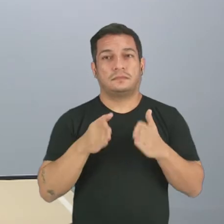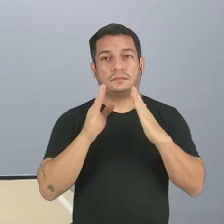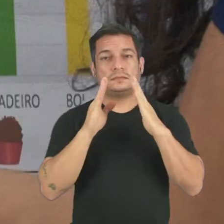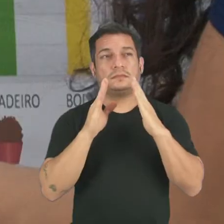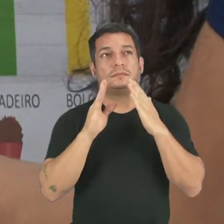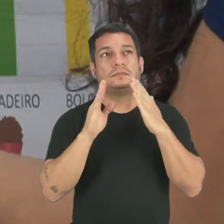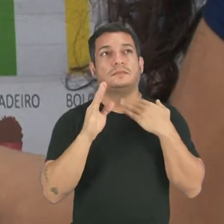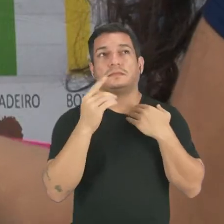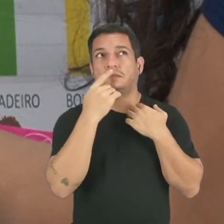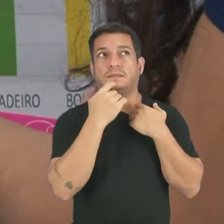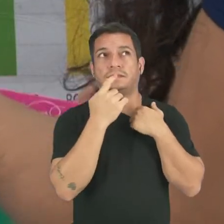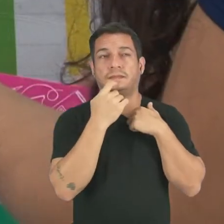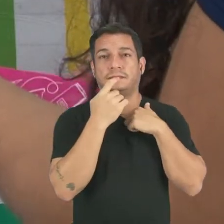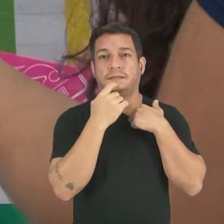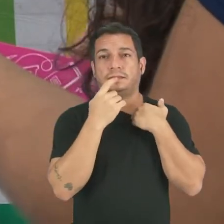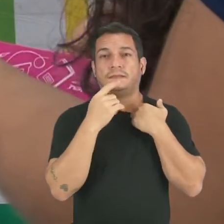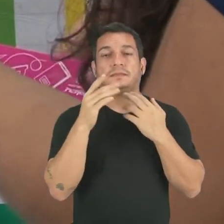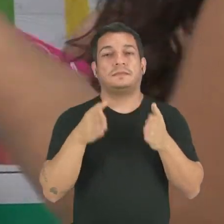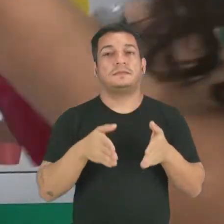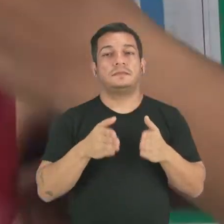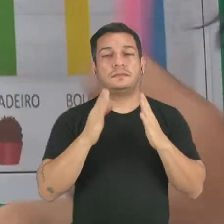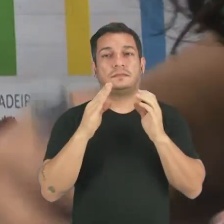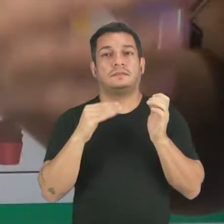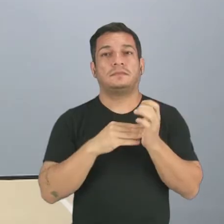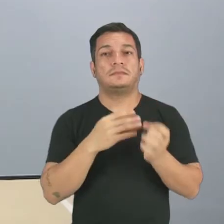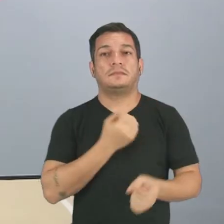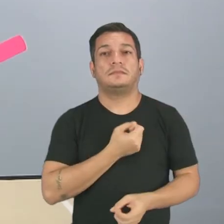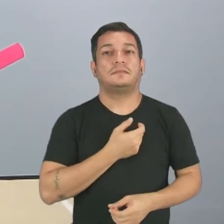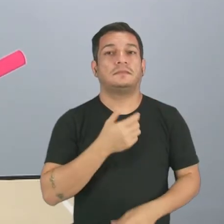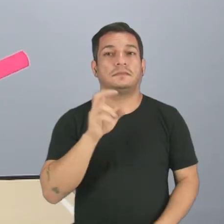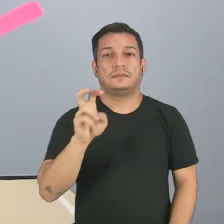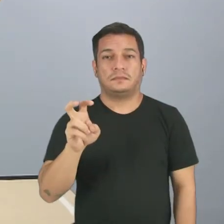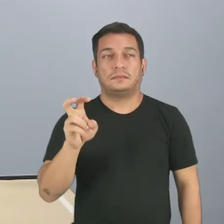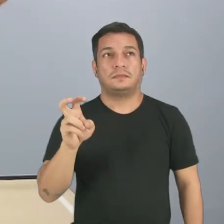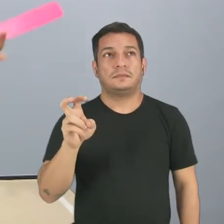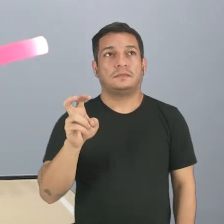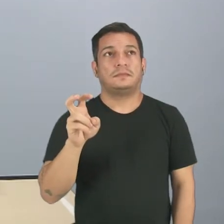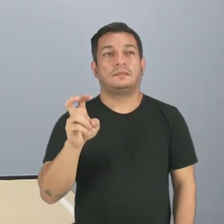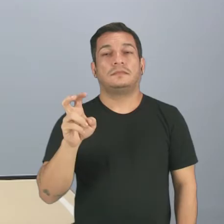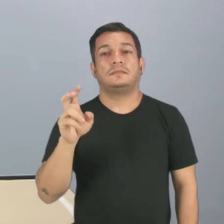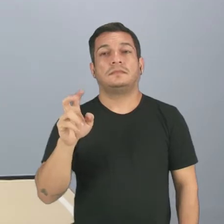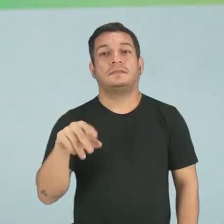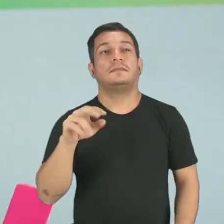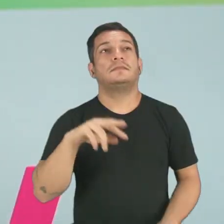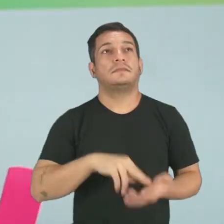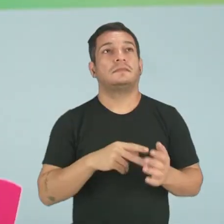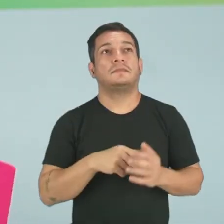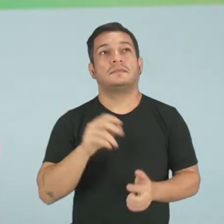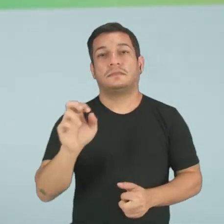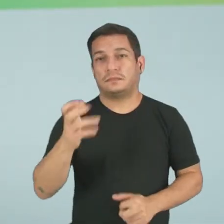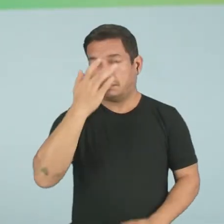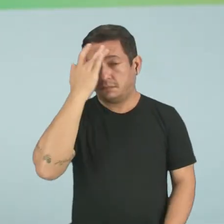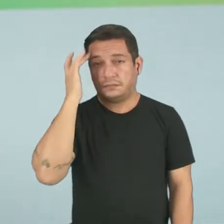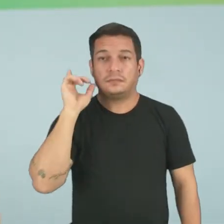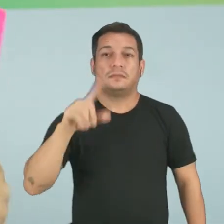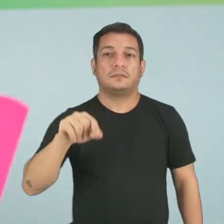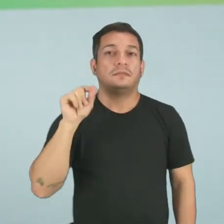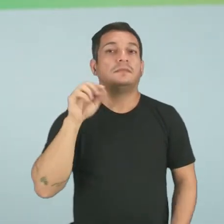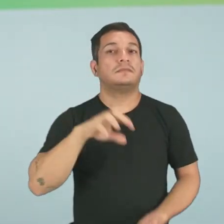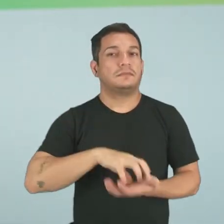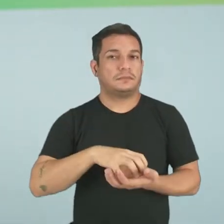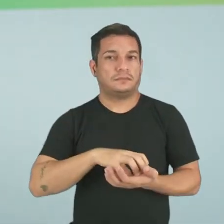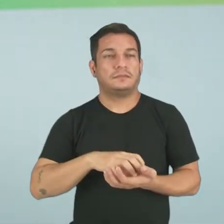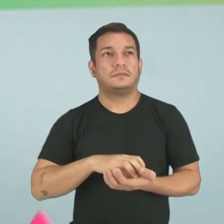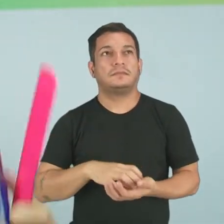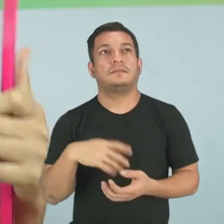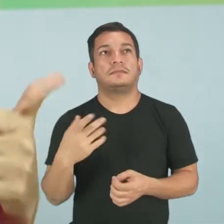barrinha vermelha está subindo até o número 5, que quer dizer que 5 pessoas escolheram o